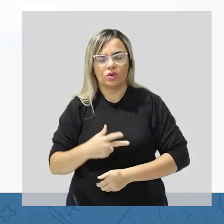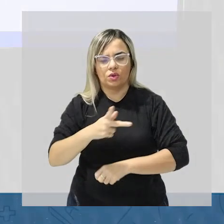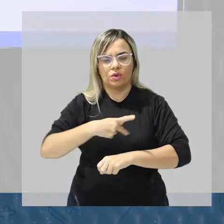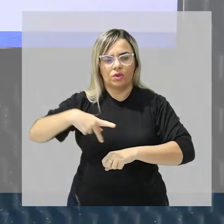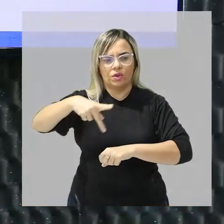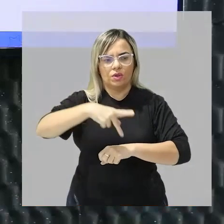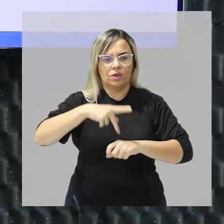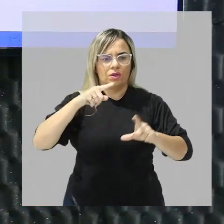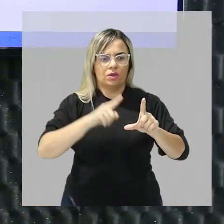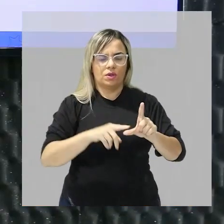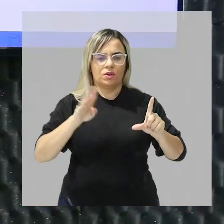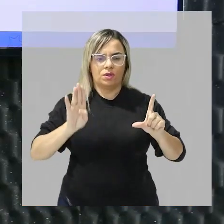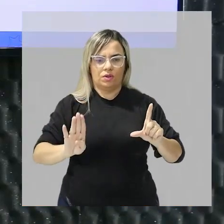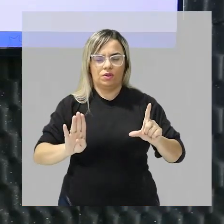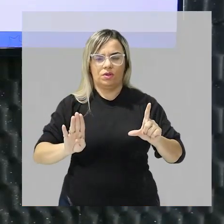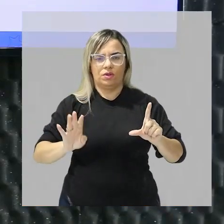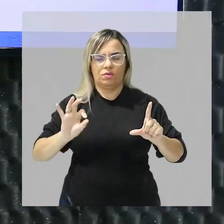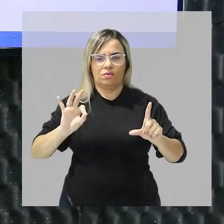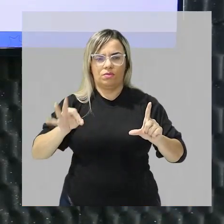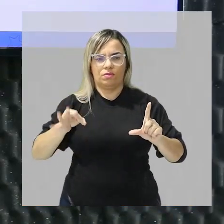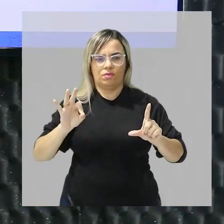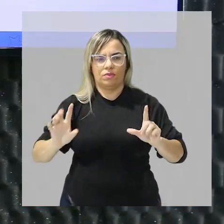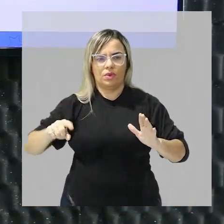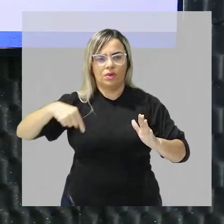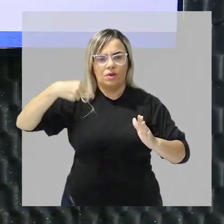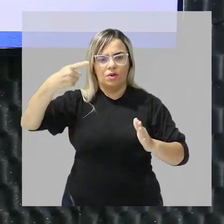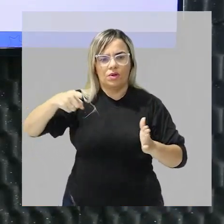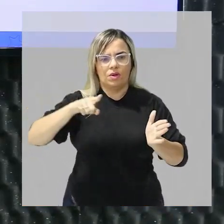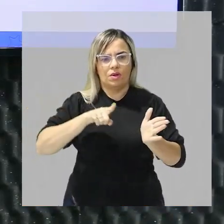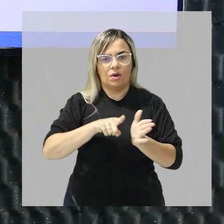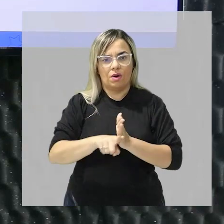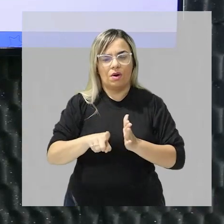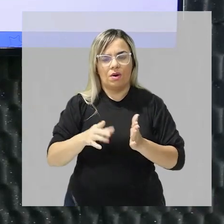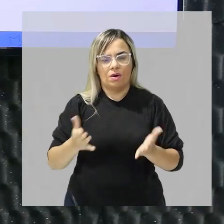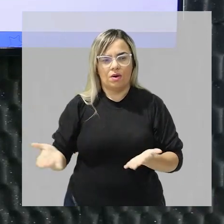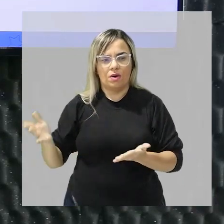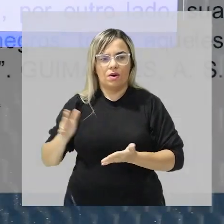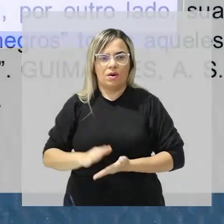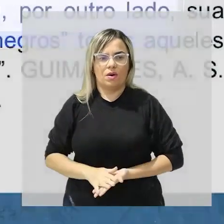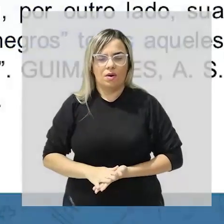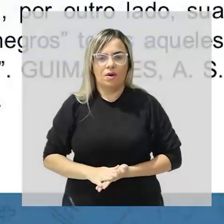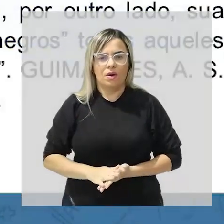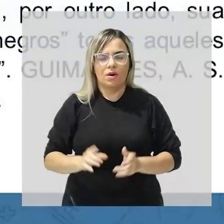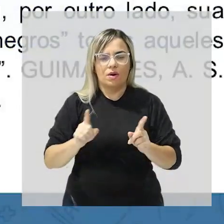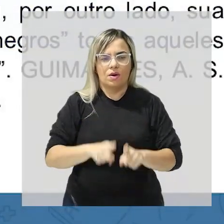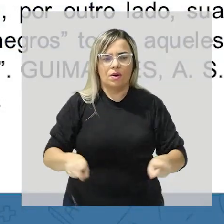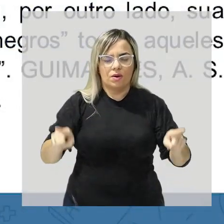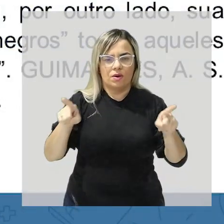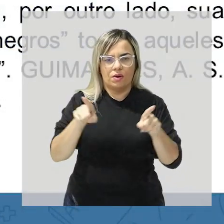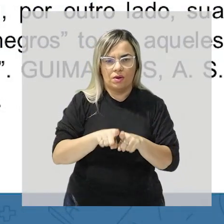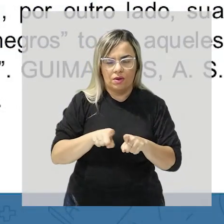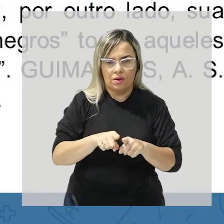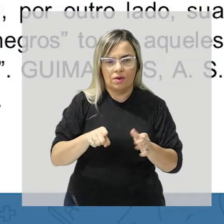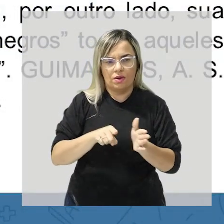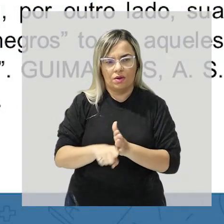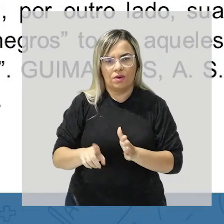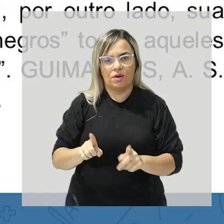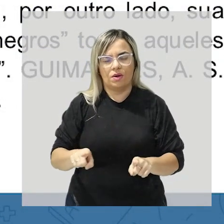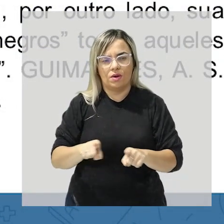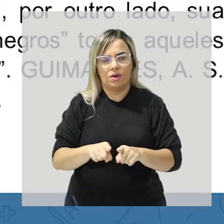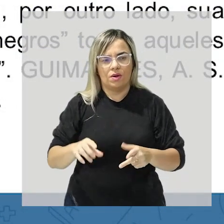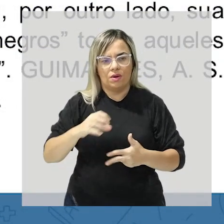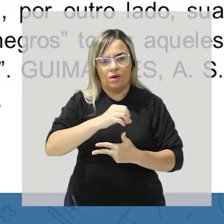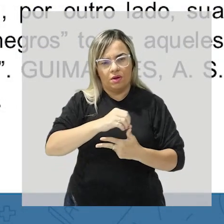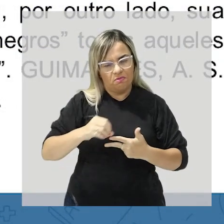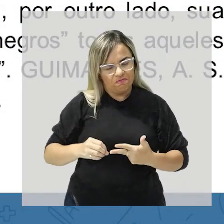marca a letra B, acerta mais uma questão e caminha para a próxima. A próxima também questão do Enem. Tá